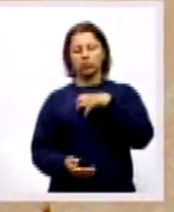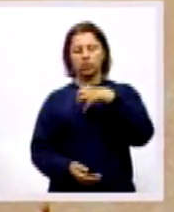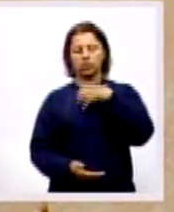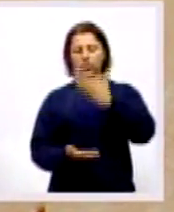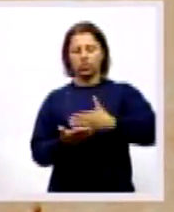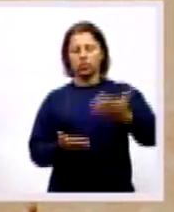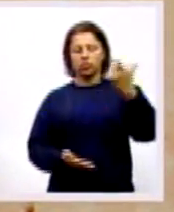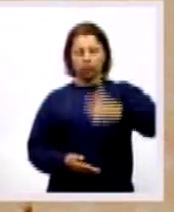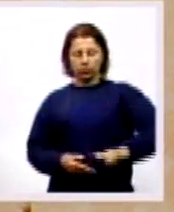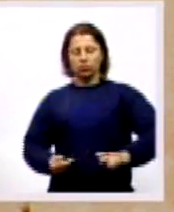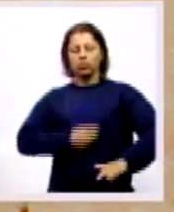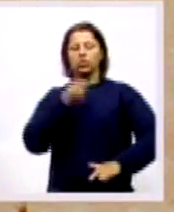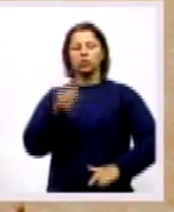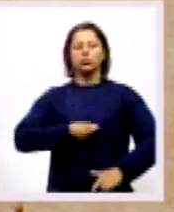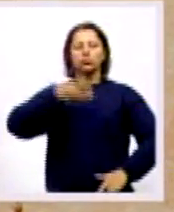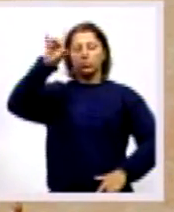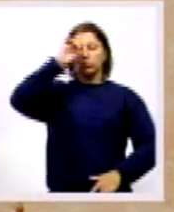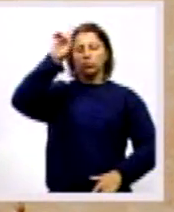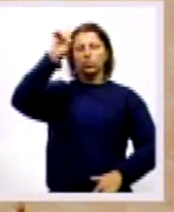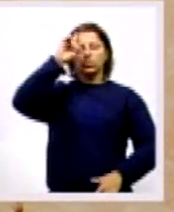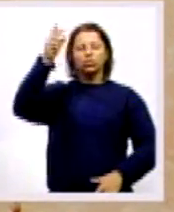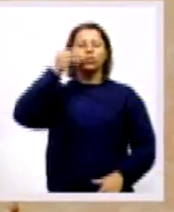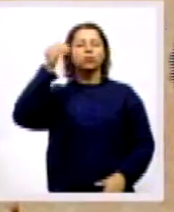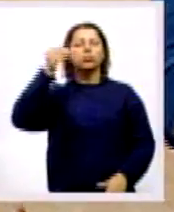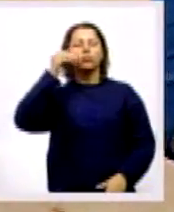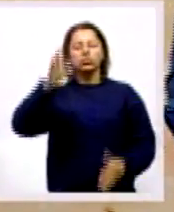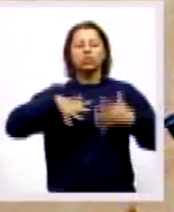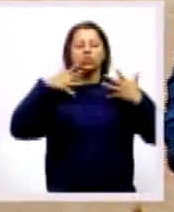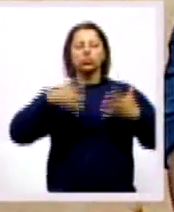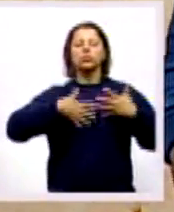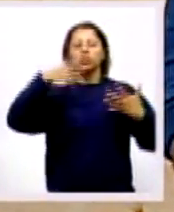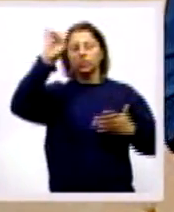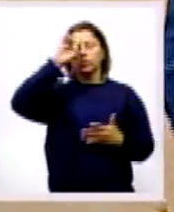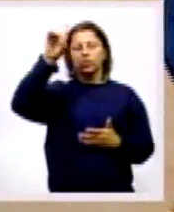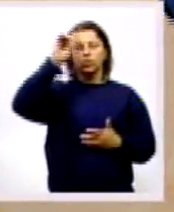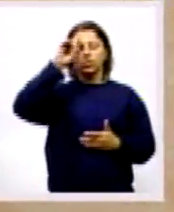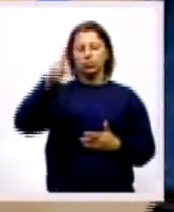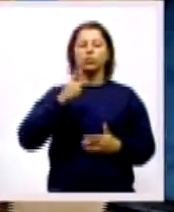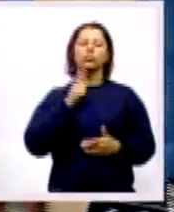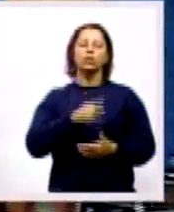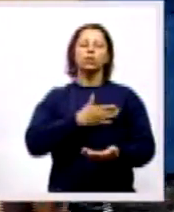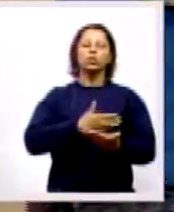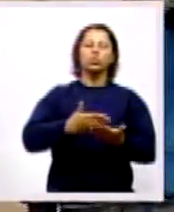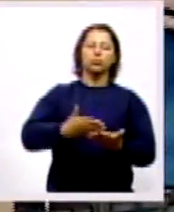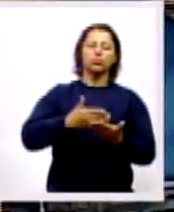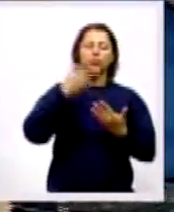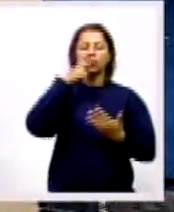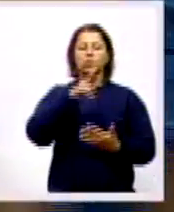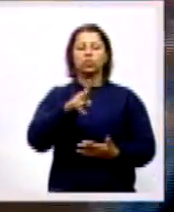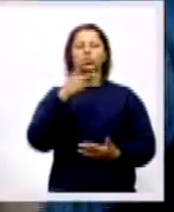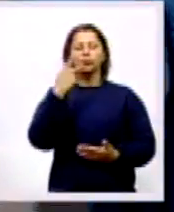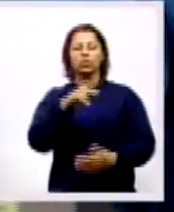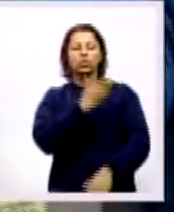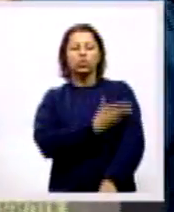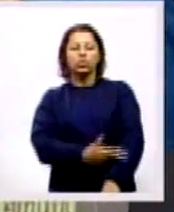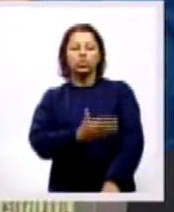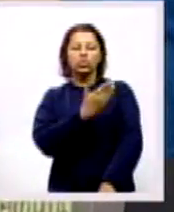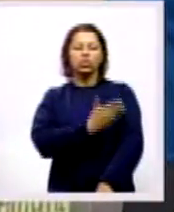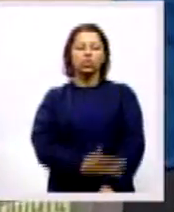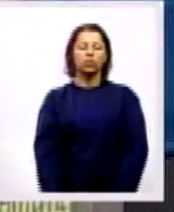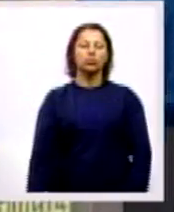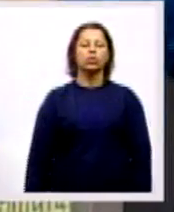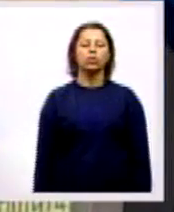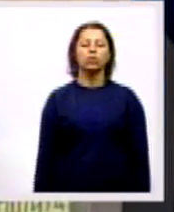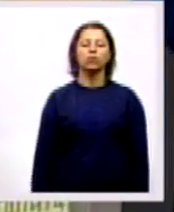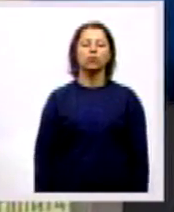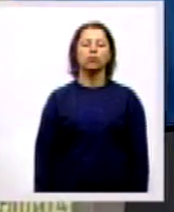todos os dias, de colocar um sabor na nossa vida, de você começar a enxergar a sua rotina, como dizia Adélia